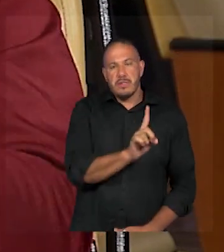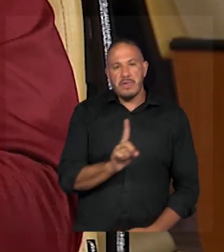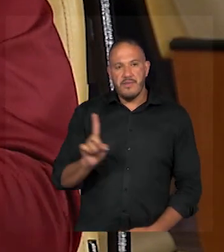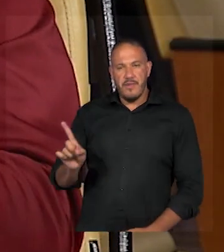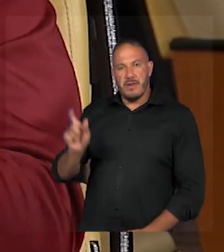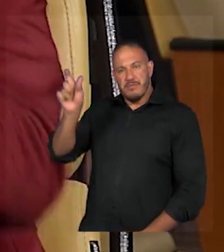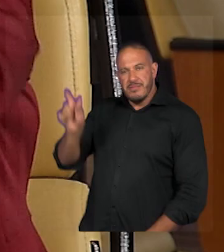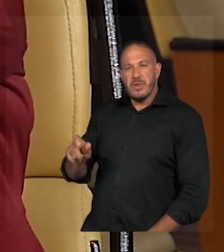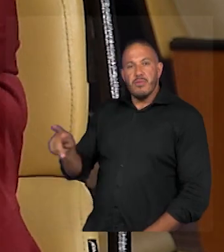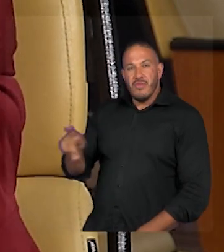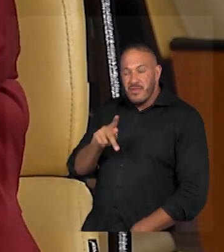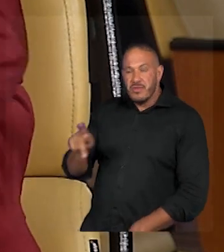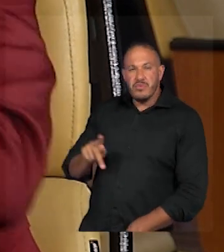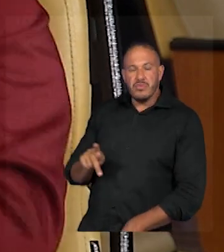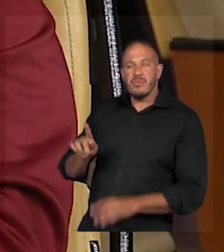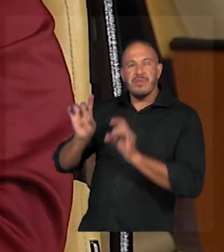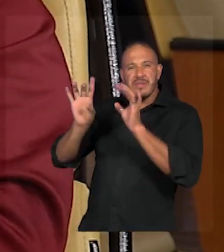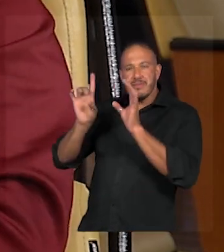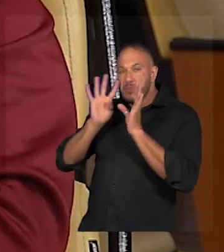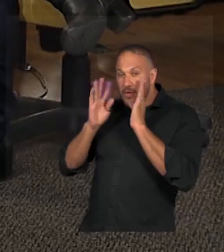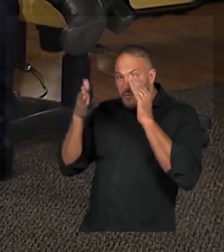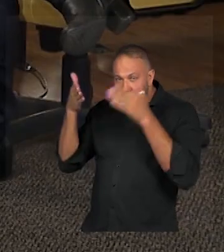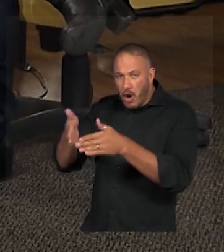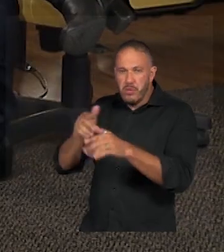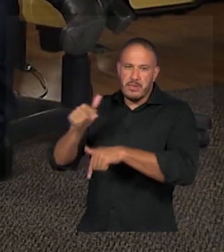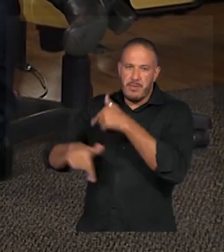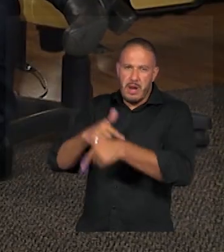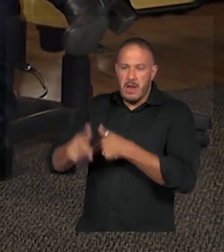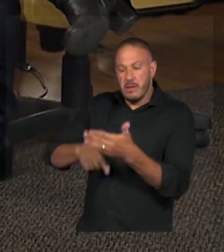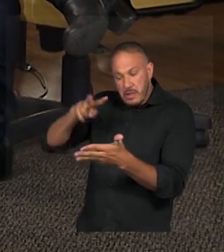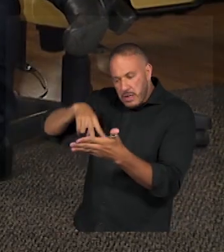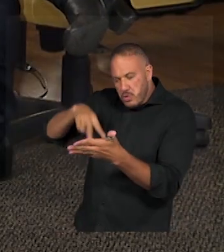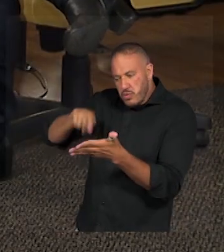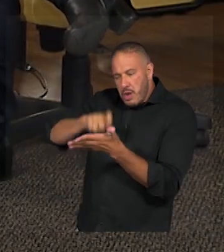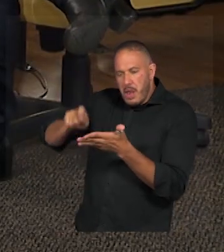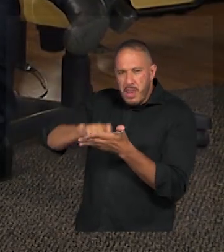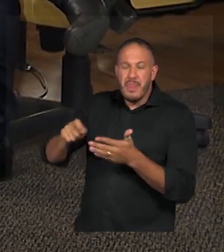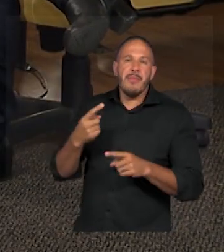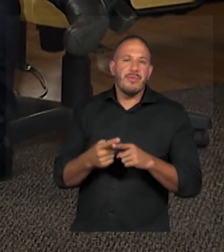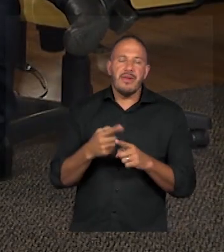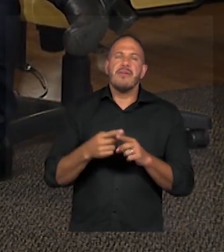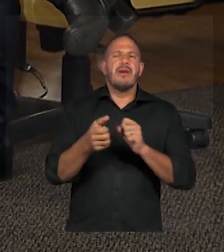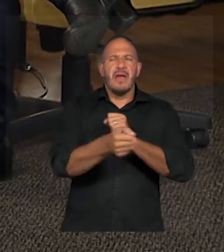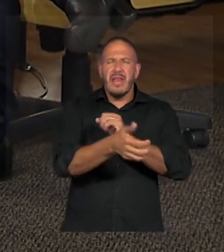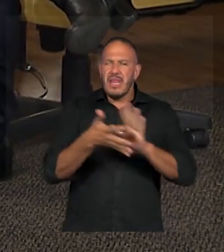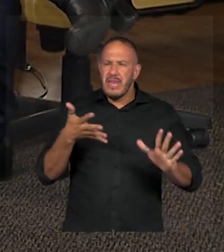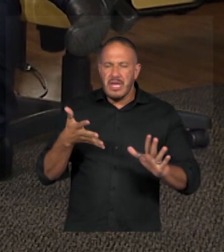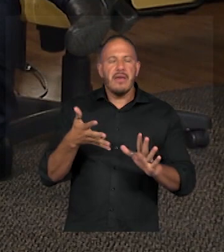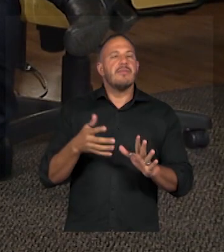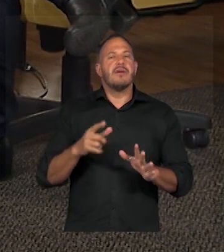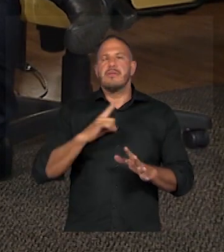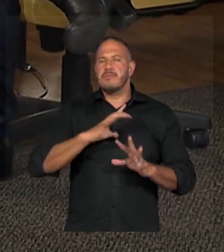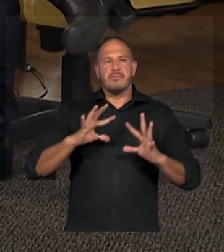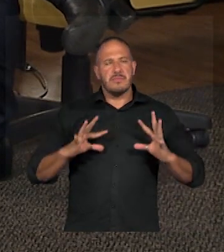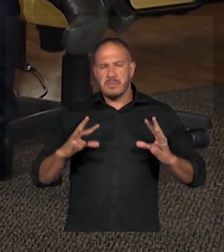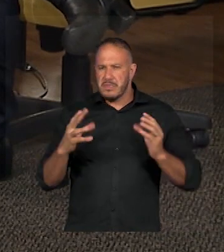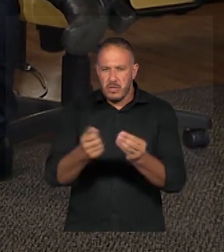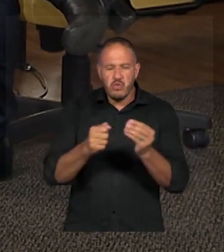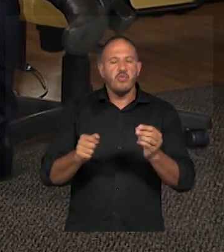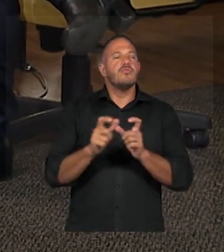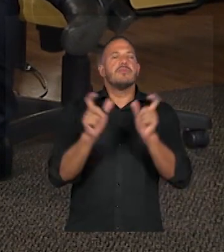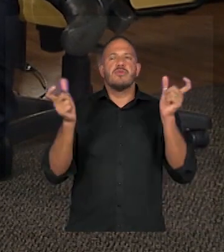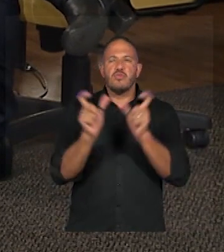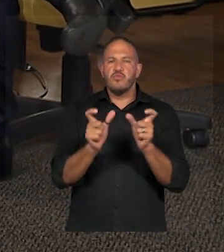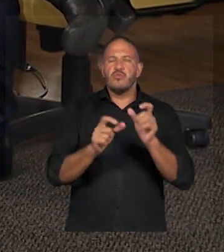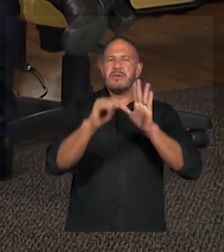professor especializado para trabalhar exatamente isso. Porque Libras é o idioma completo. Tem semântica, estruturas.